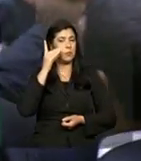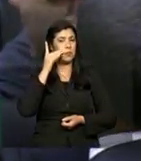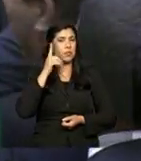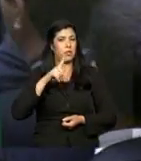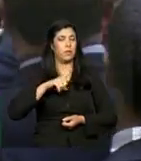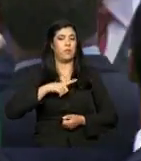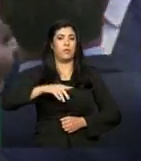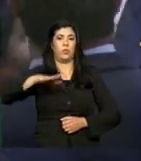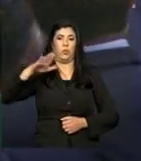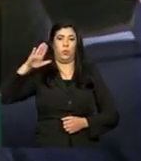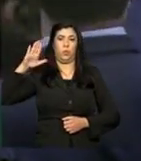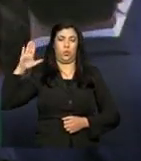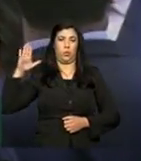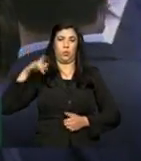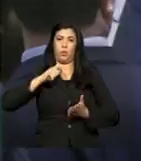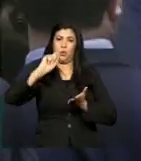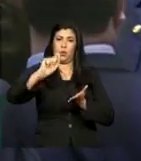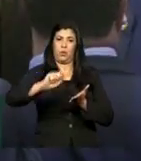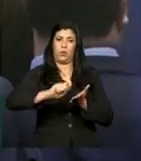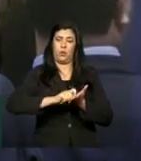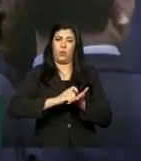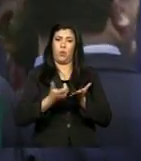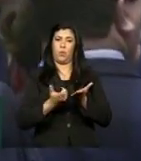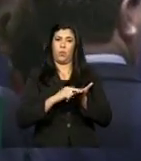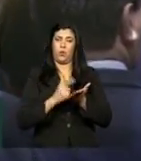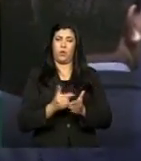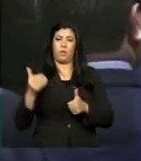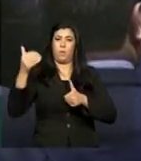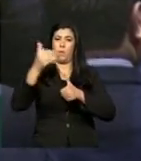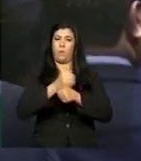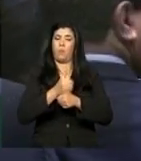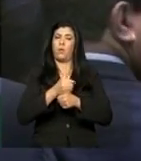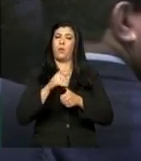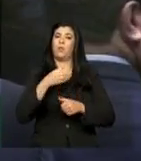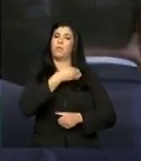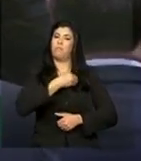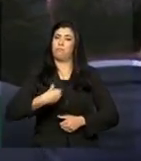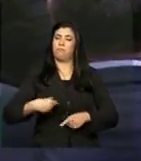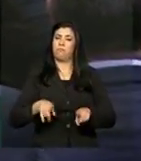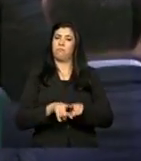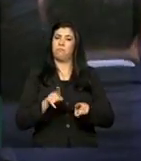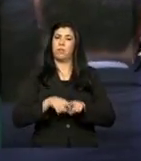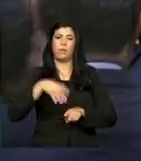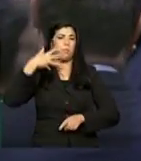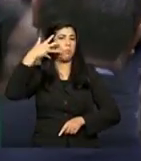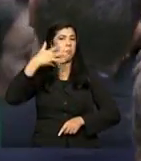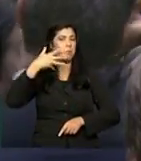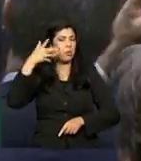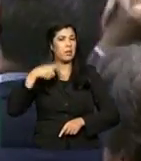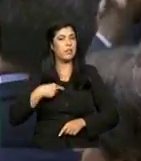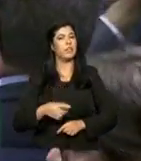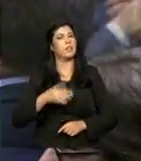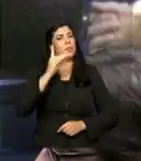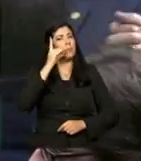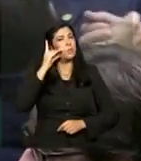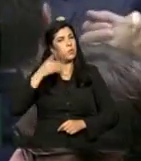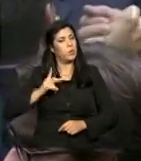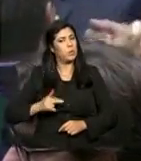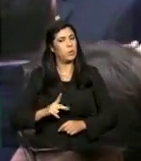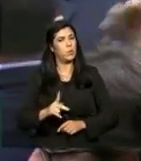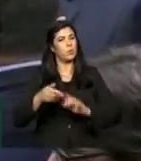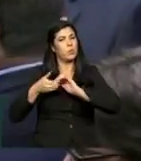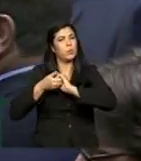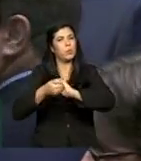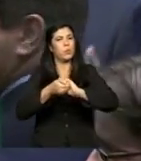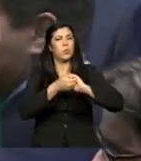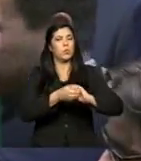fazer o juramento, assinar o livro de posse e fazer o primeiro discurso. Presidenta Dilma Rousseff cumprimentando aí parlamentares. A gente vê